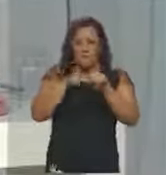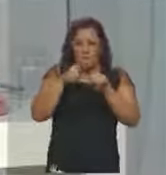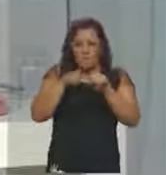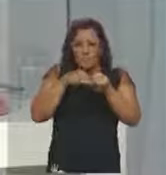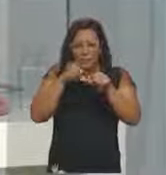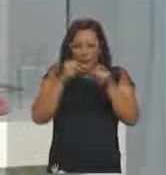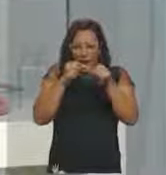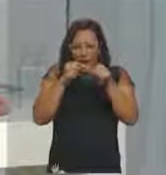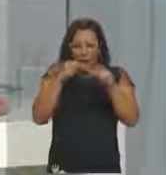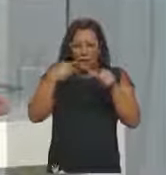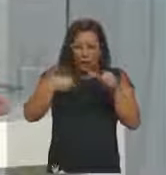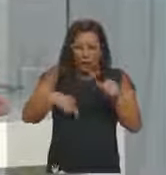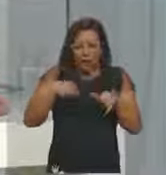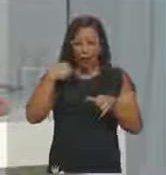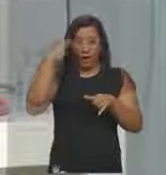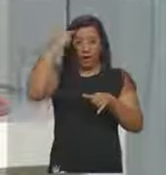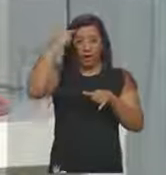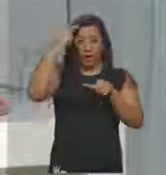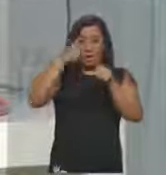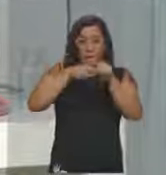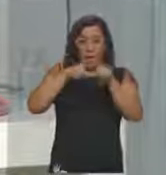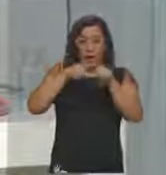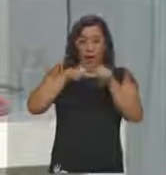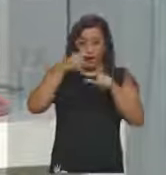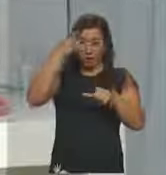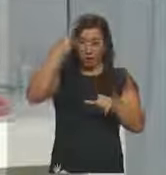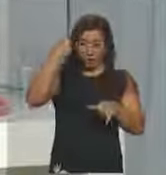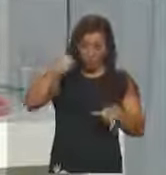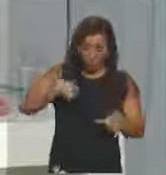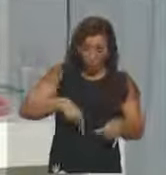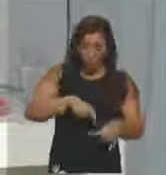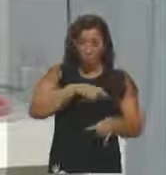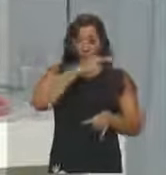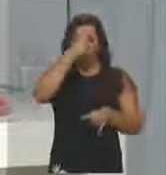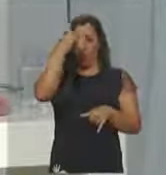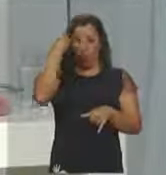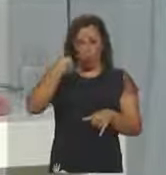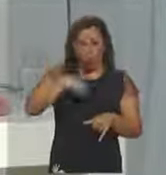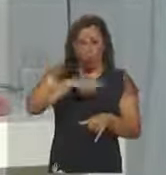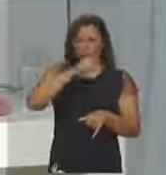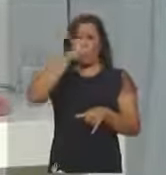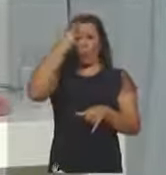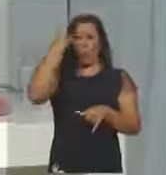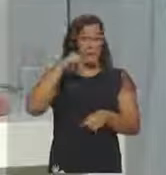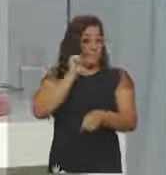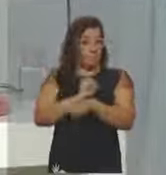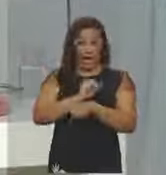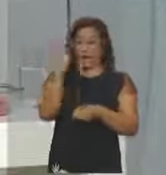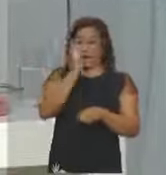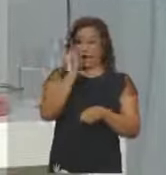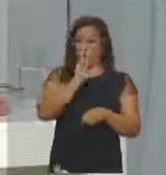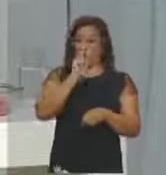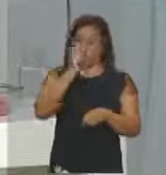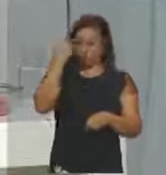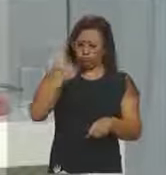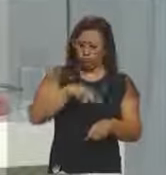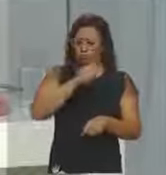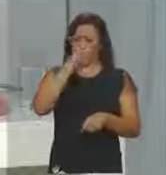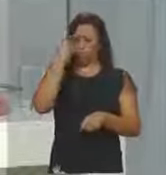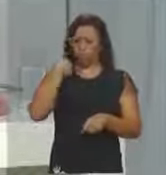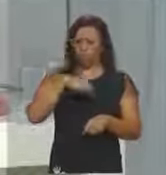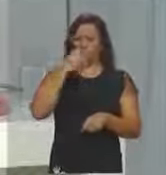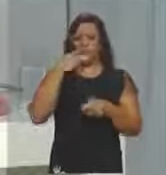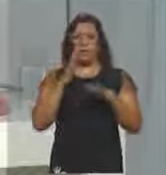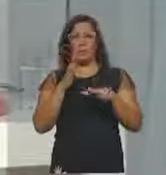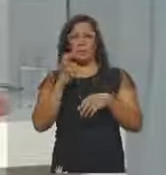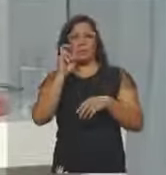dedo até a nossa cabeça. Ele faz esse movimento todo o tempo, porque eu falei para você que nosso corpo tem mais ou menos 5